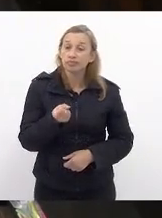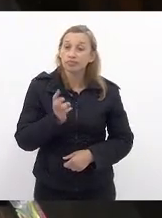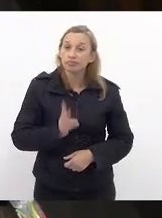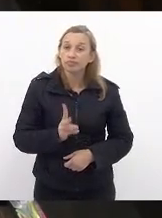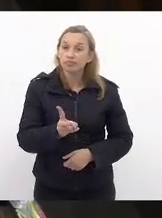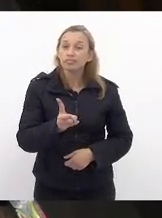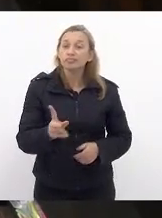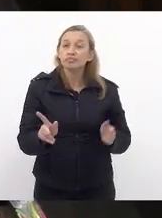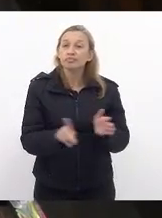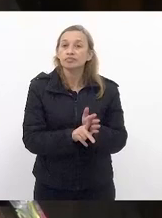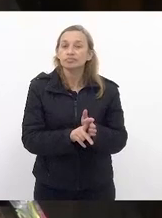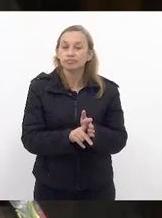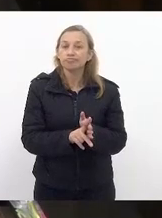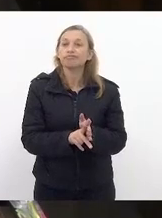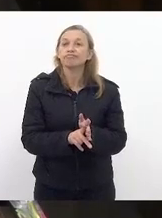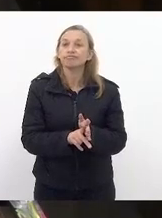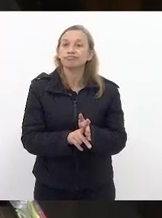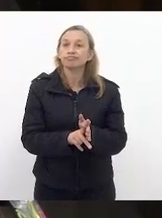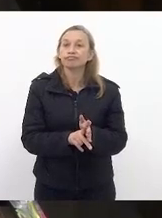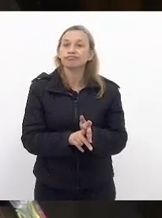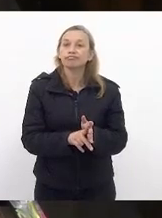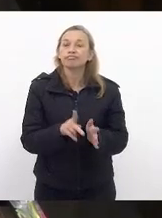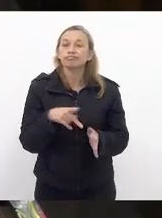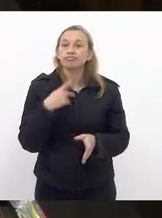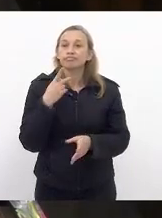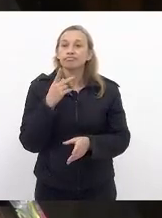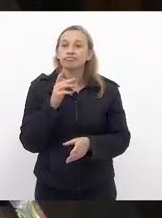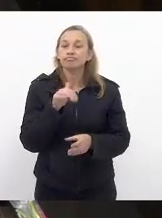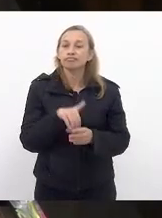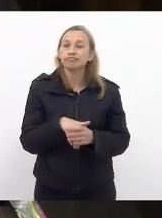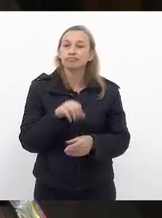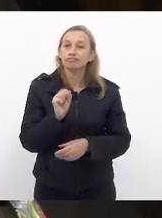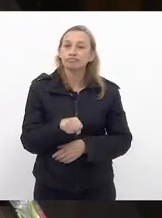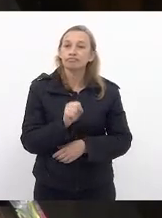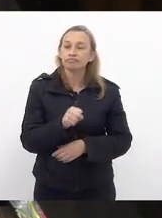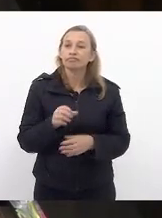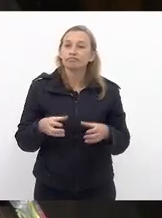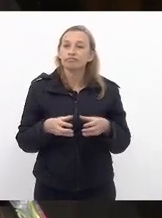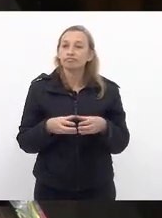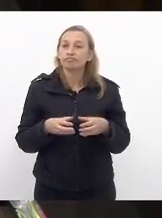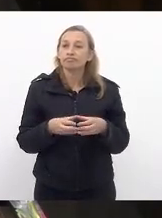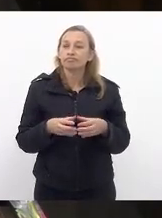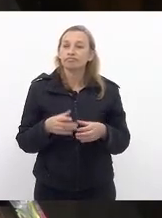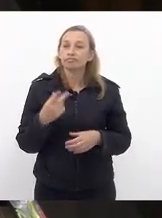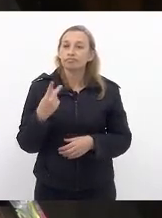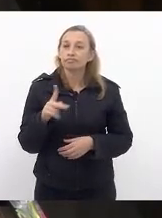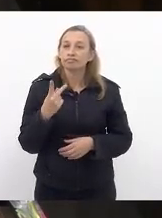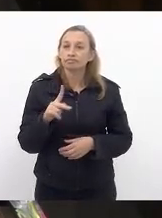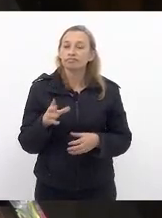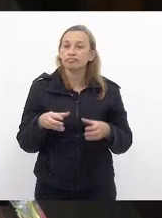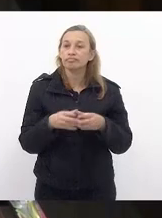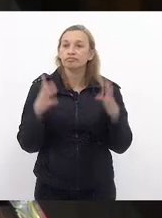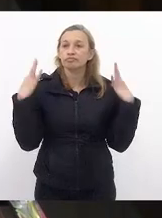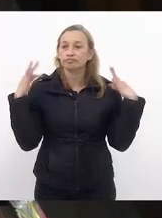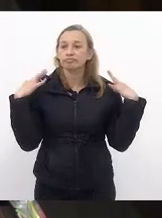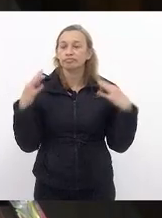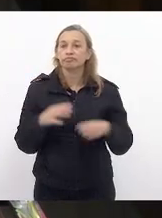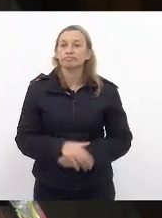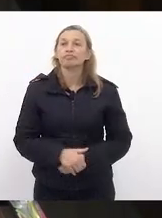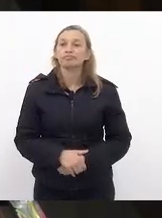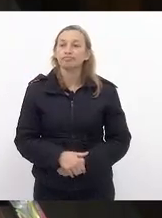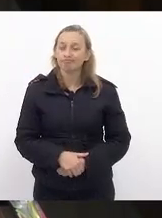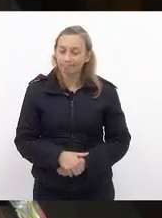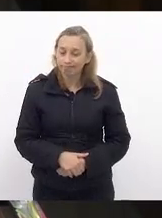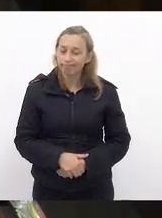permanência do projeto dando um parecer favorável na comissão que ela Preside que a comissão de turismo